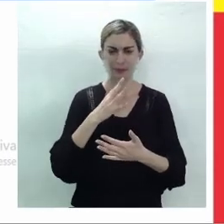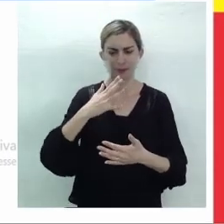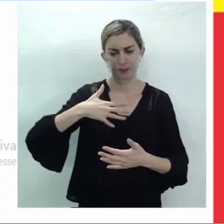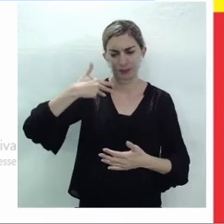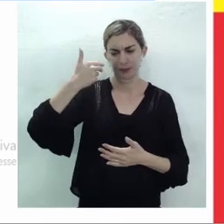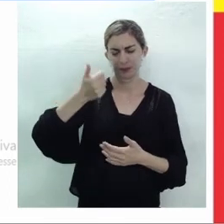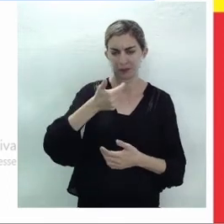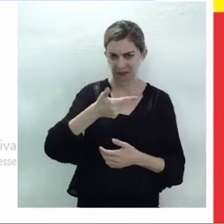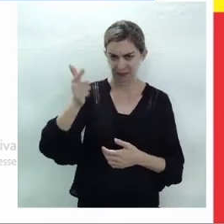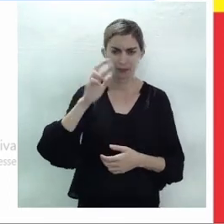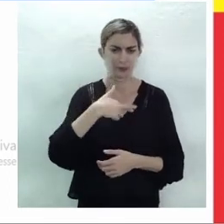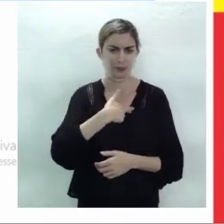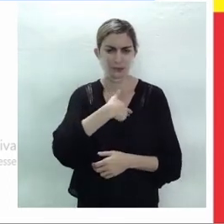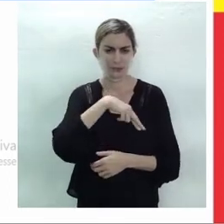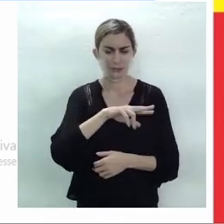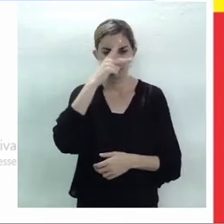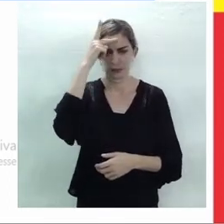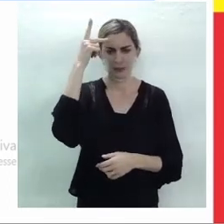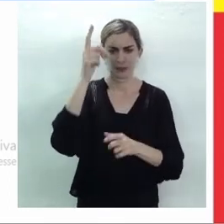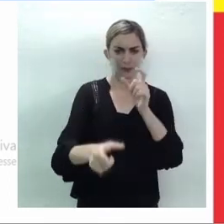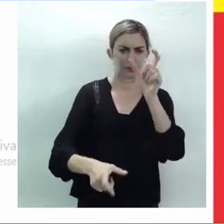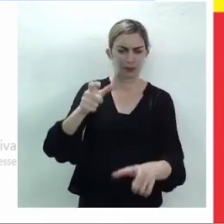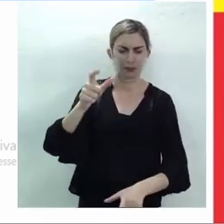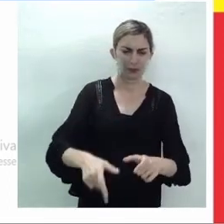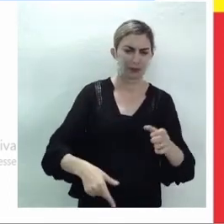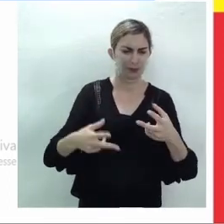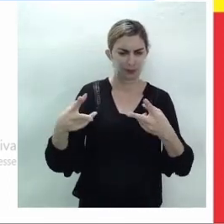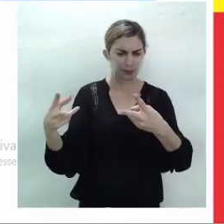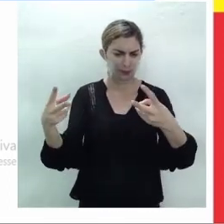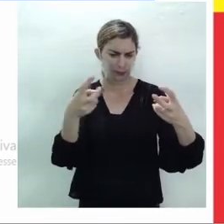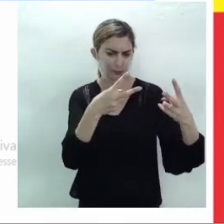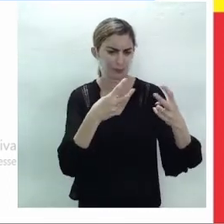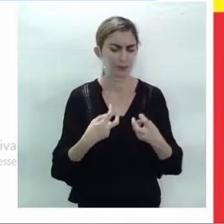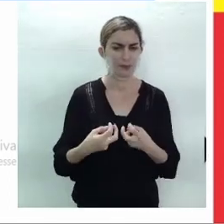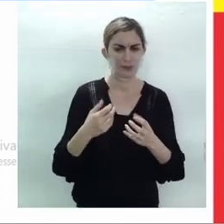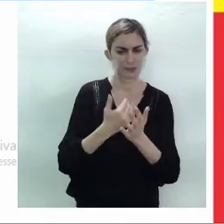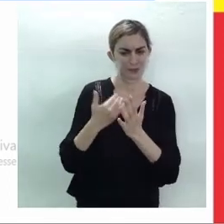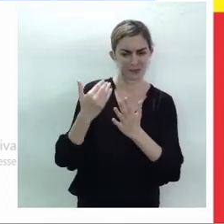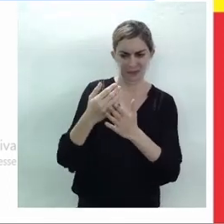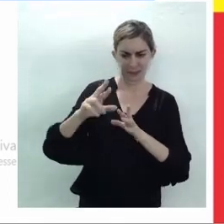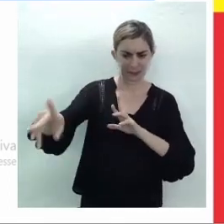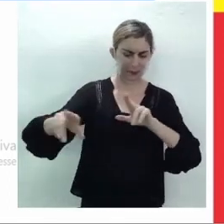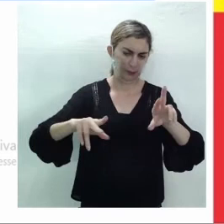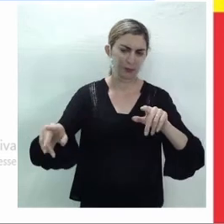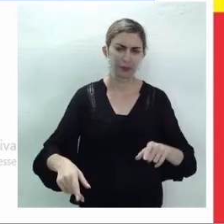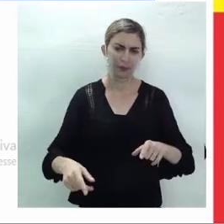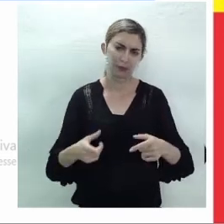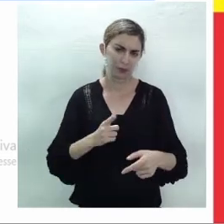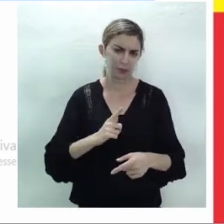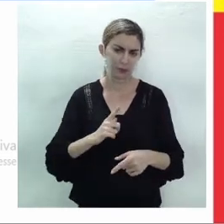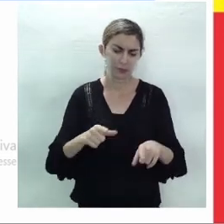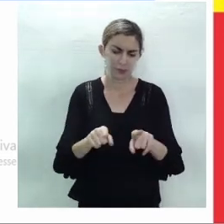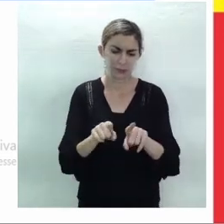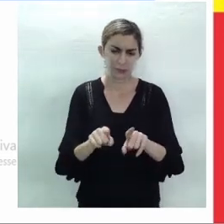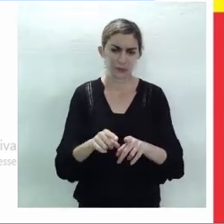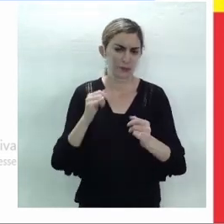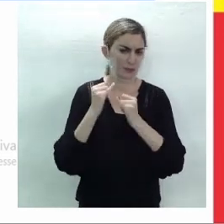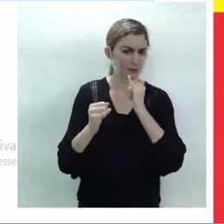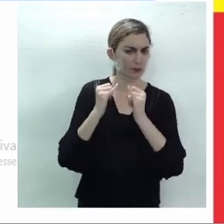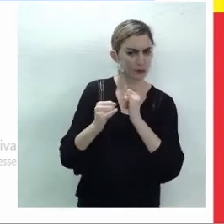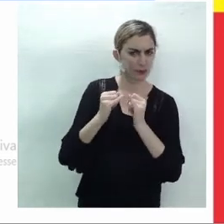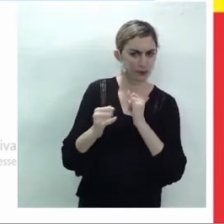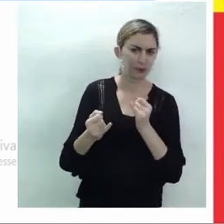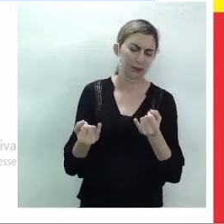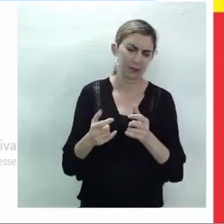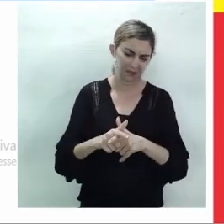melhor as outras religiões, as pessoas acabam percebendo que, além das diferenças, existem